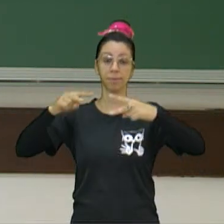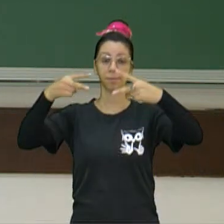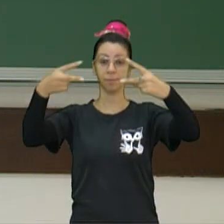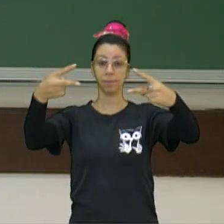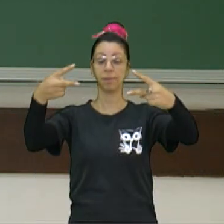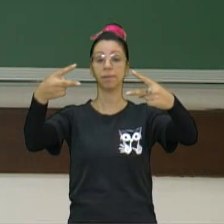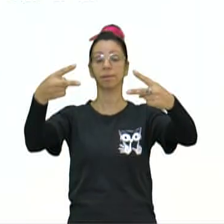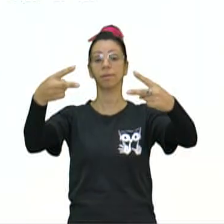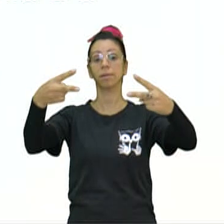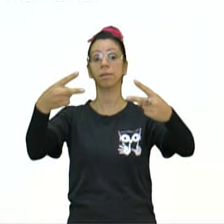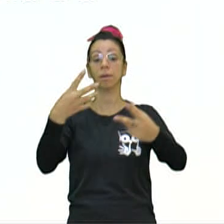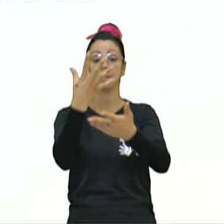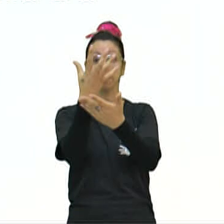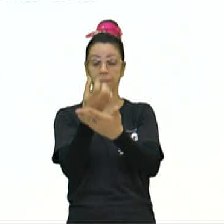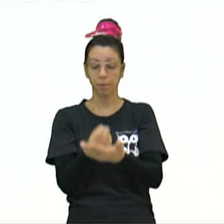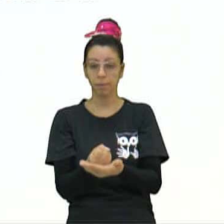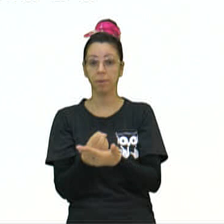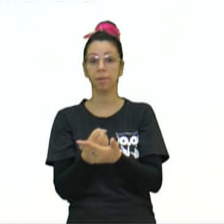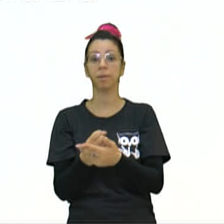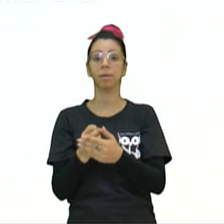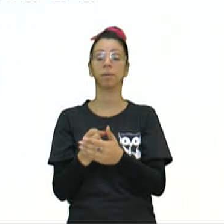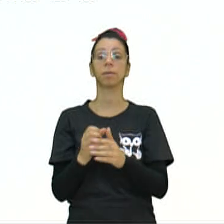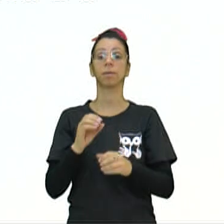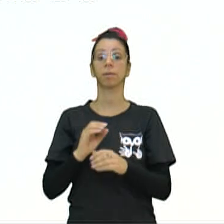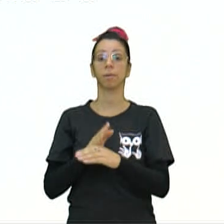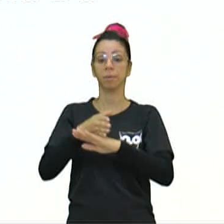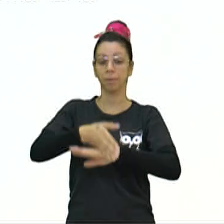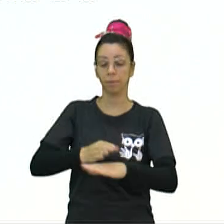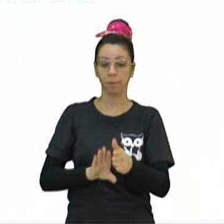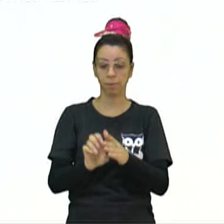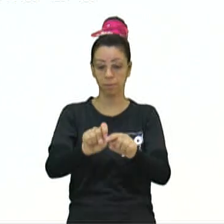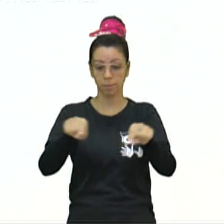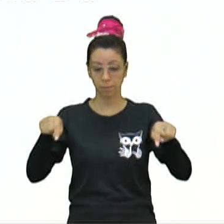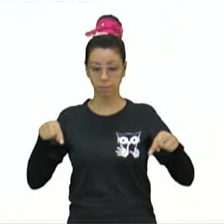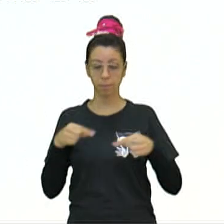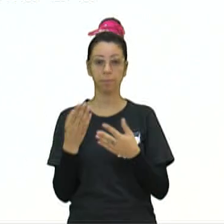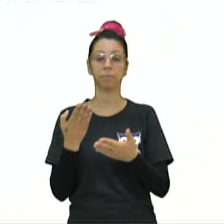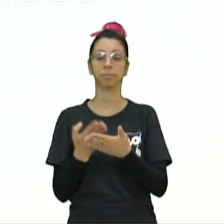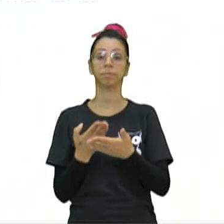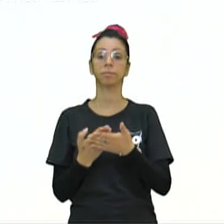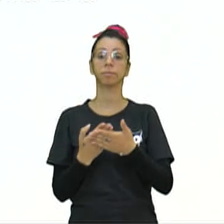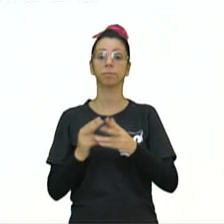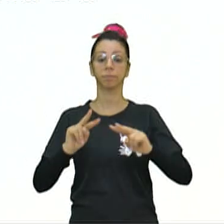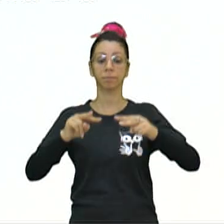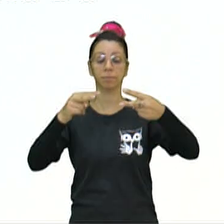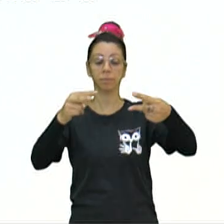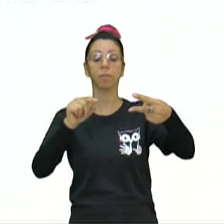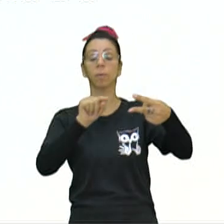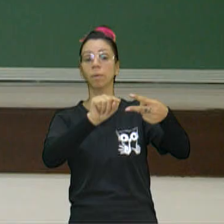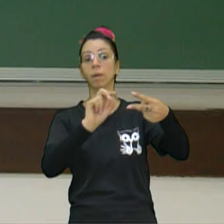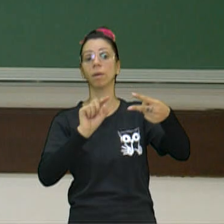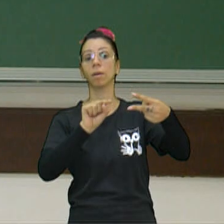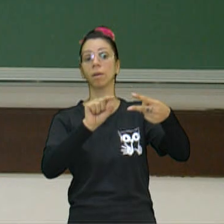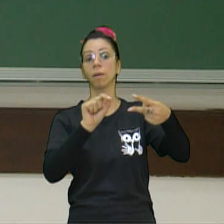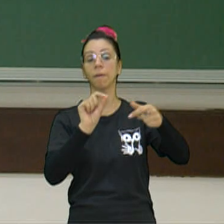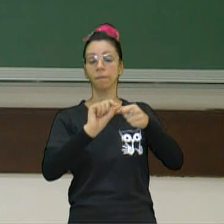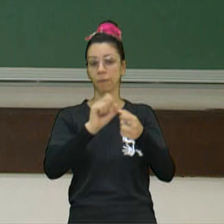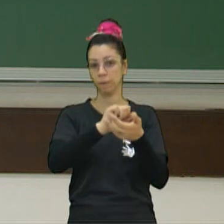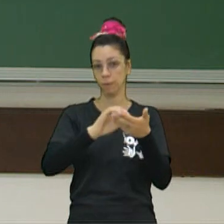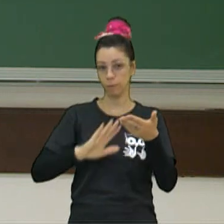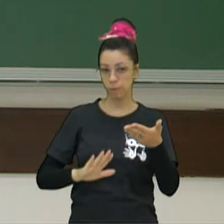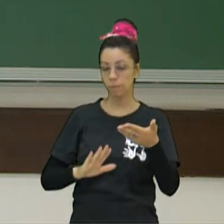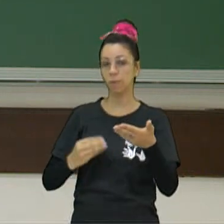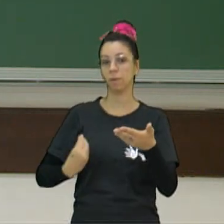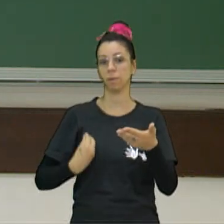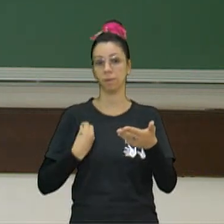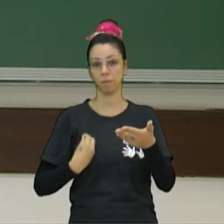lá. Baixe o material, entra no Classroom, baixe esse material. Já aproveita quando entrar no Classroom, já realiza essas atividades para garantir a